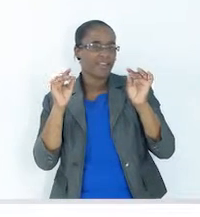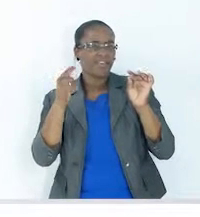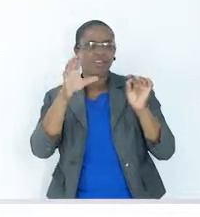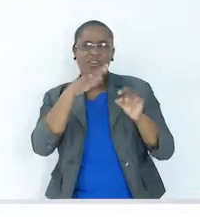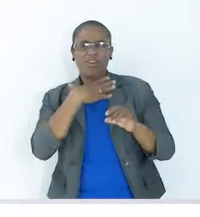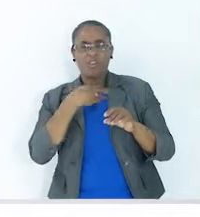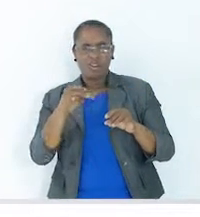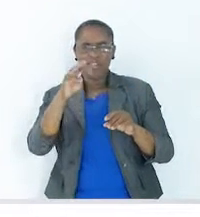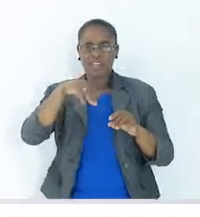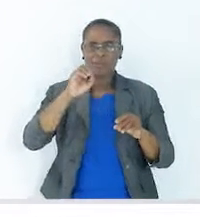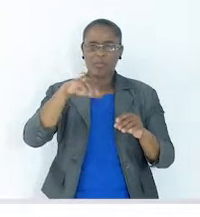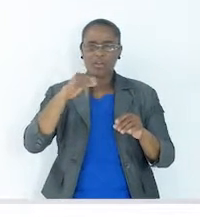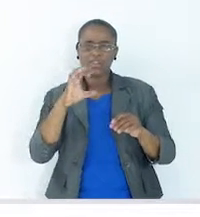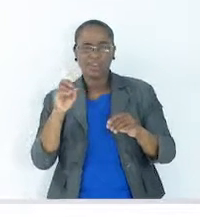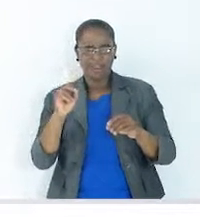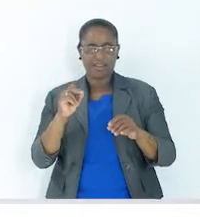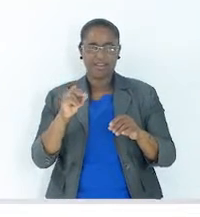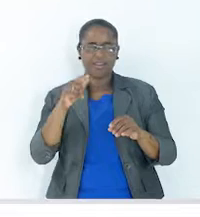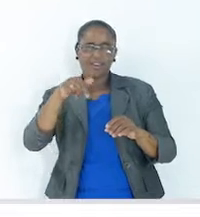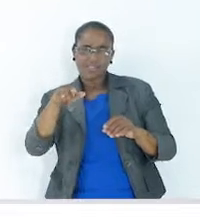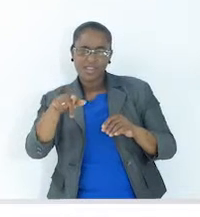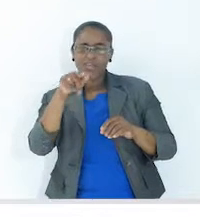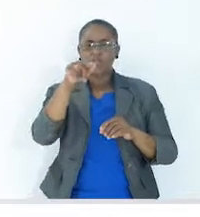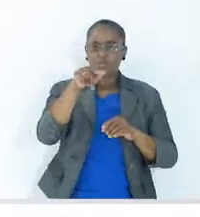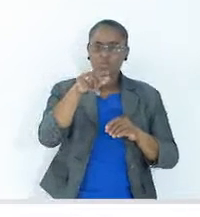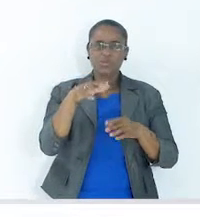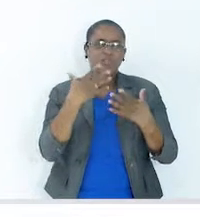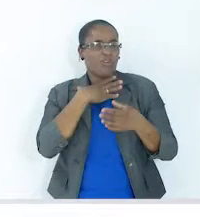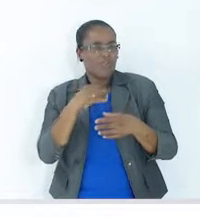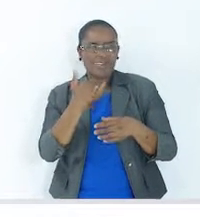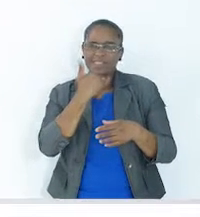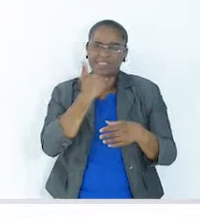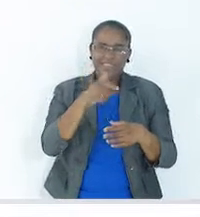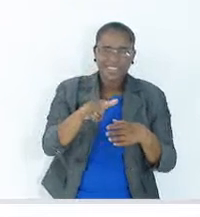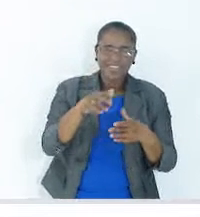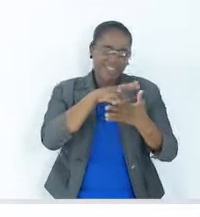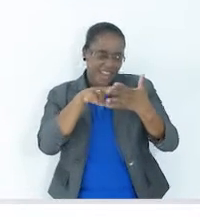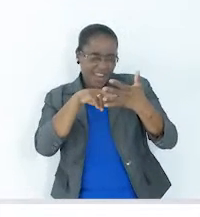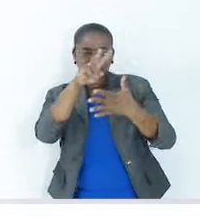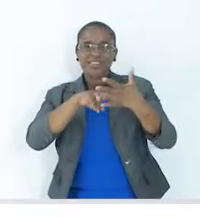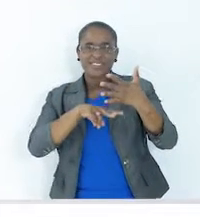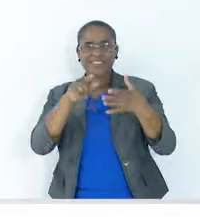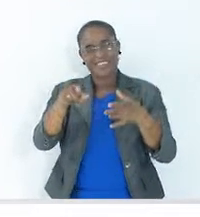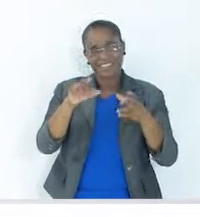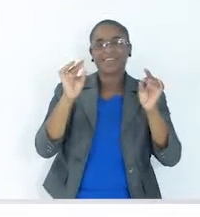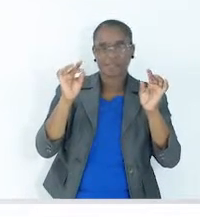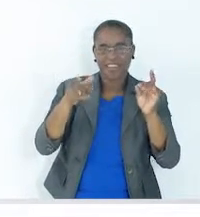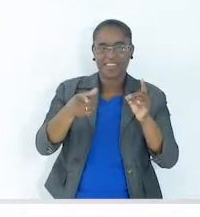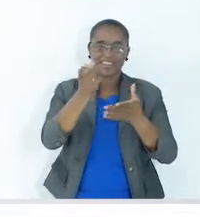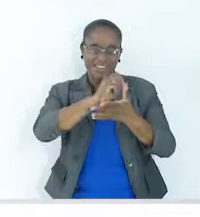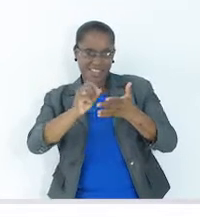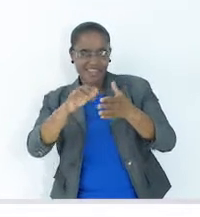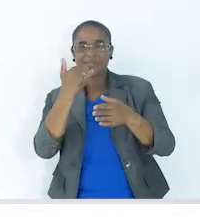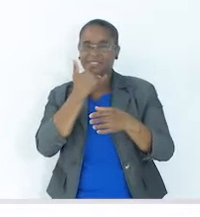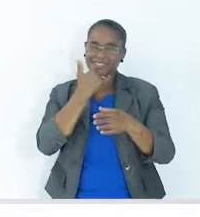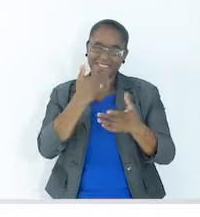Mónica? Cascão. Tu não fartes de rir quando estás a ler esses textos? Pois é, isso aqui é divertir. Escrever para